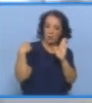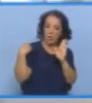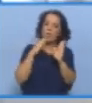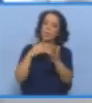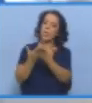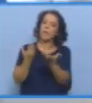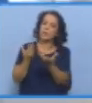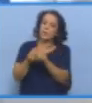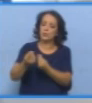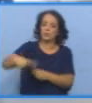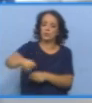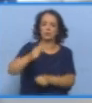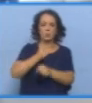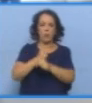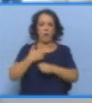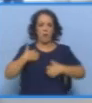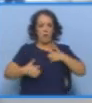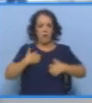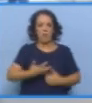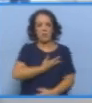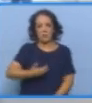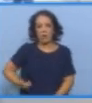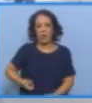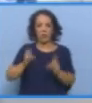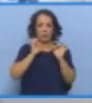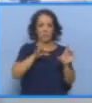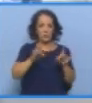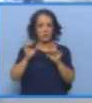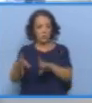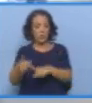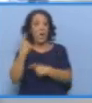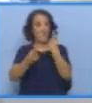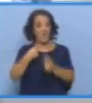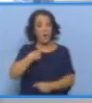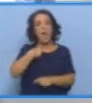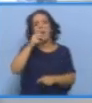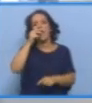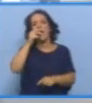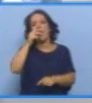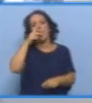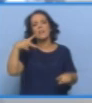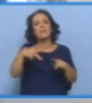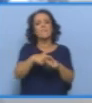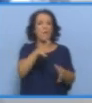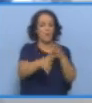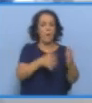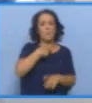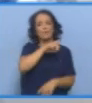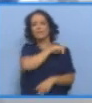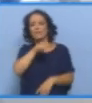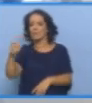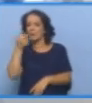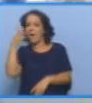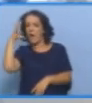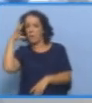com os trabalhadores que estavam injustiçados, despedidos, desempregados. E muitas vezes eu ia almoçar no intervalo da fábrica, ou do trabalho, ia